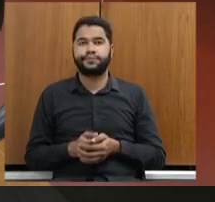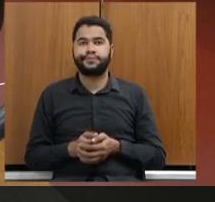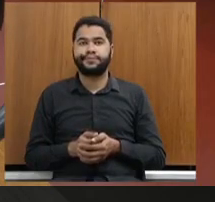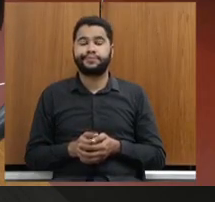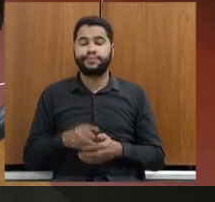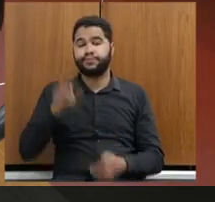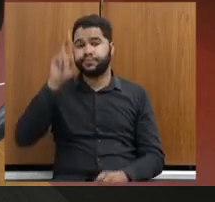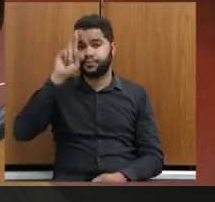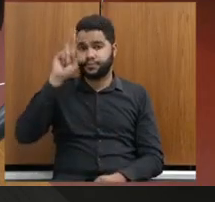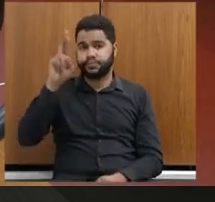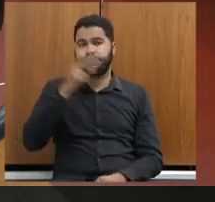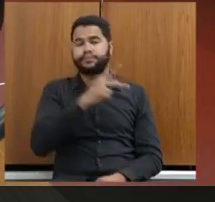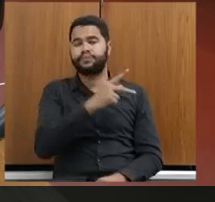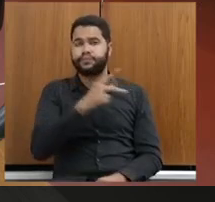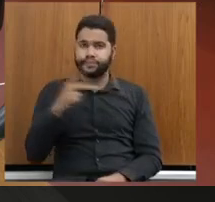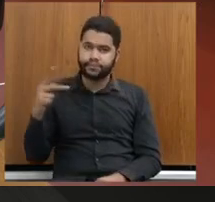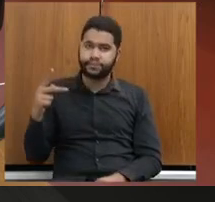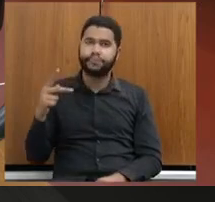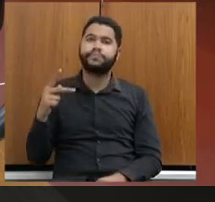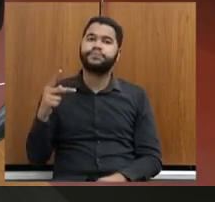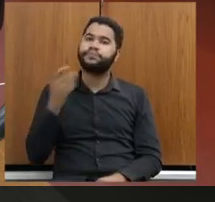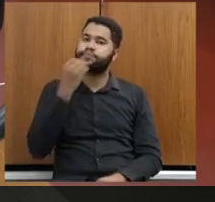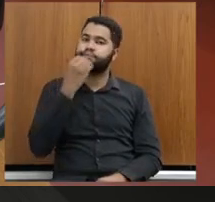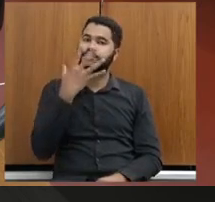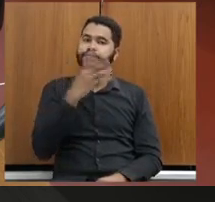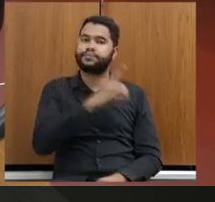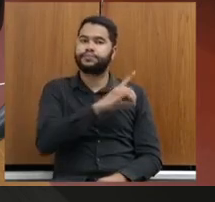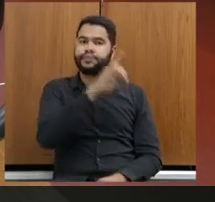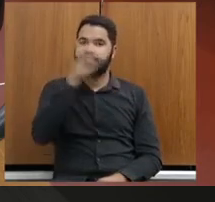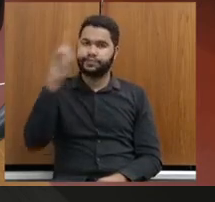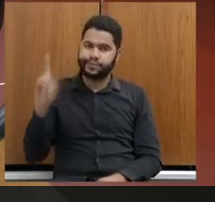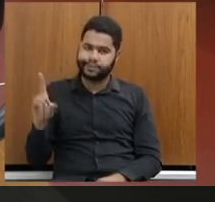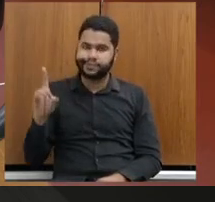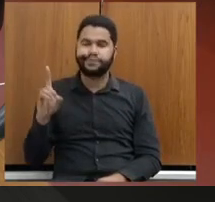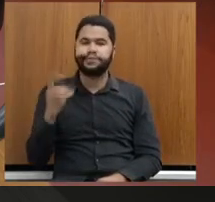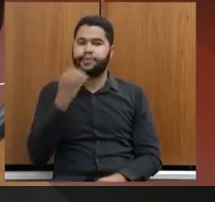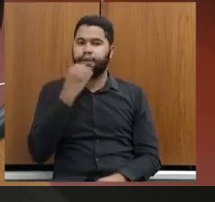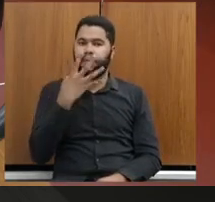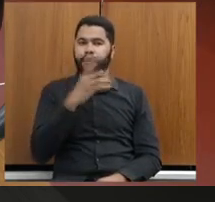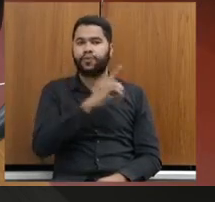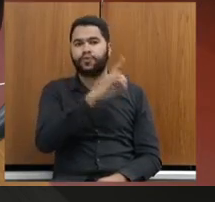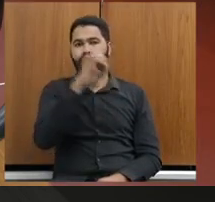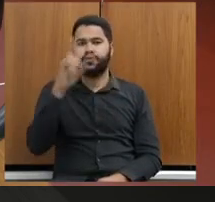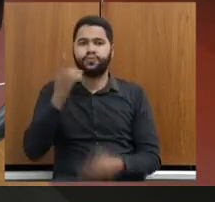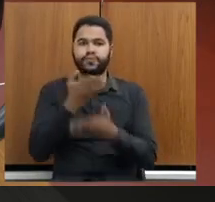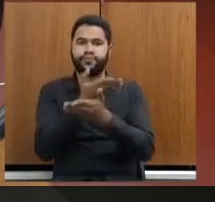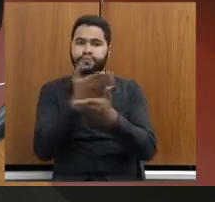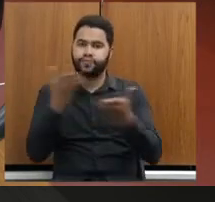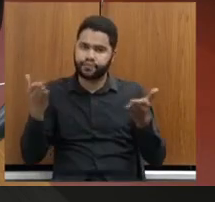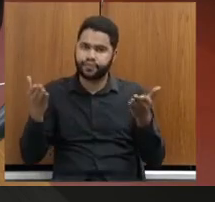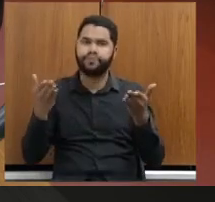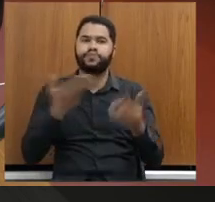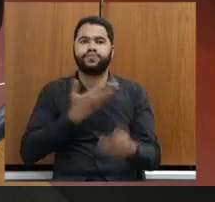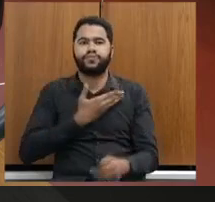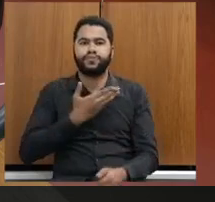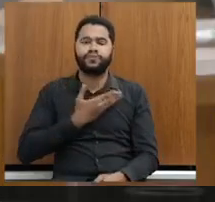seu presidente bom dia bom dia bom dia a todos os colegas deputados